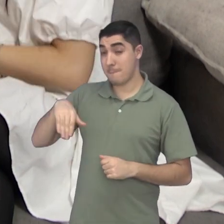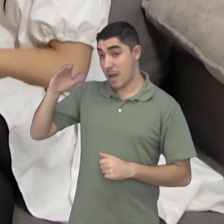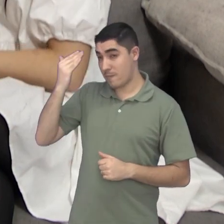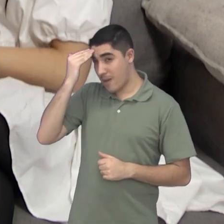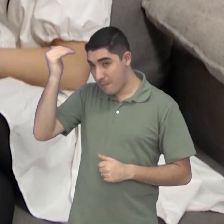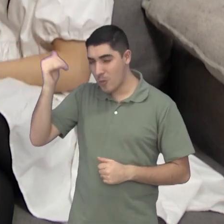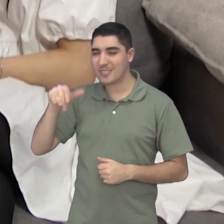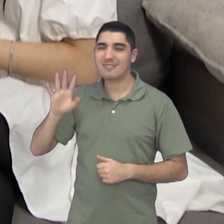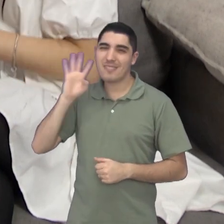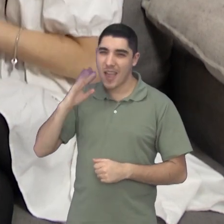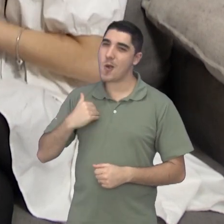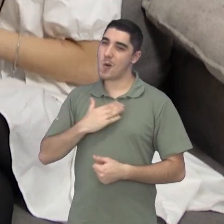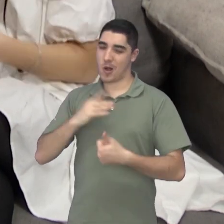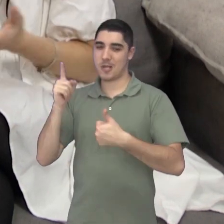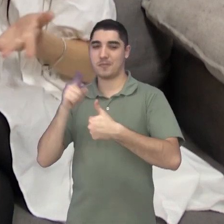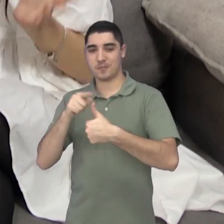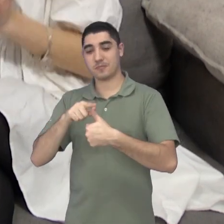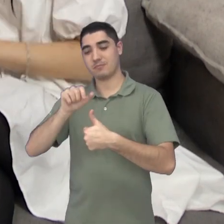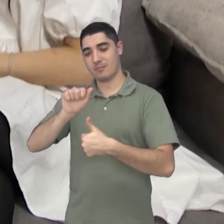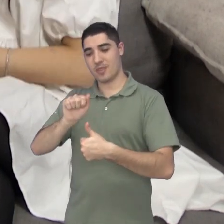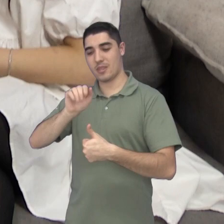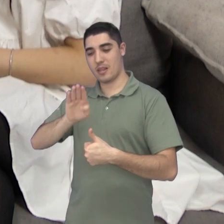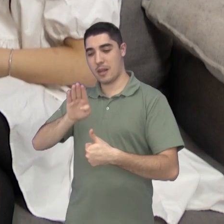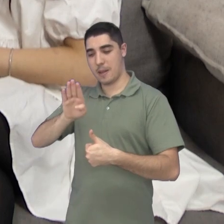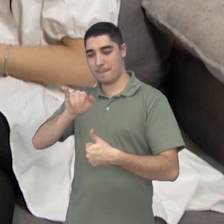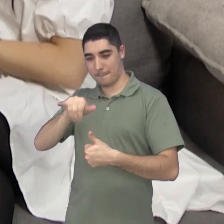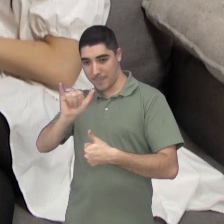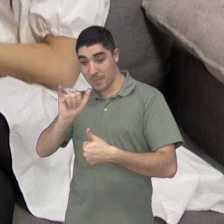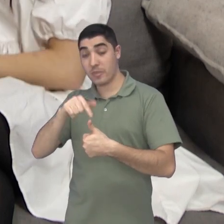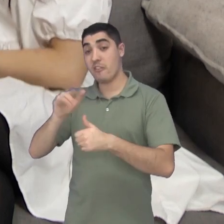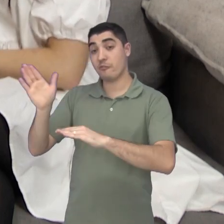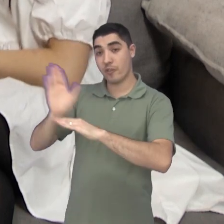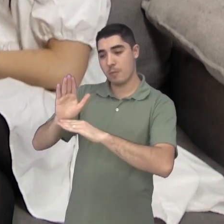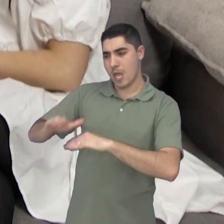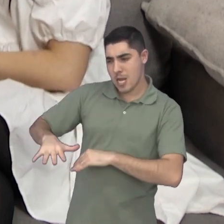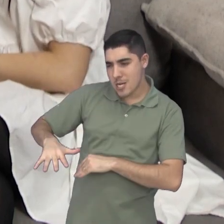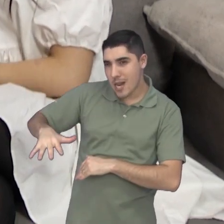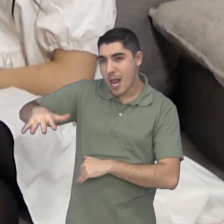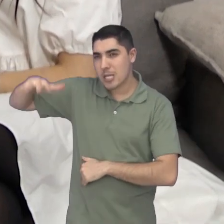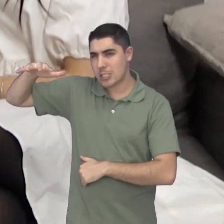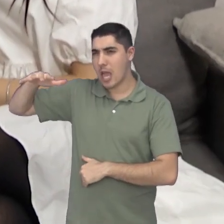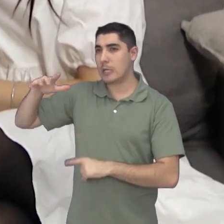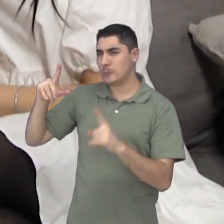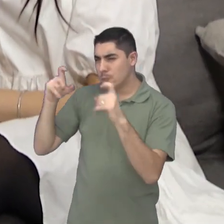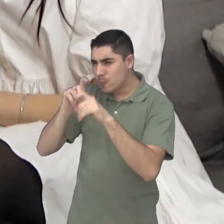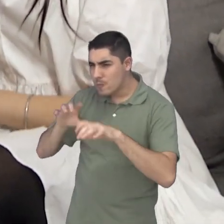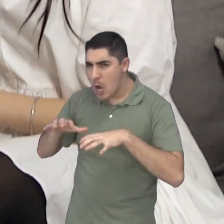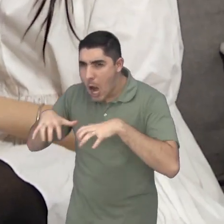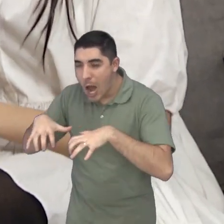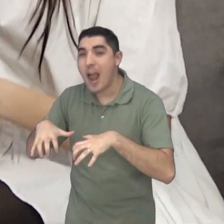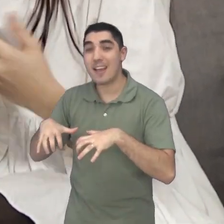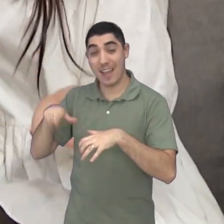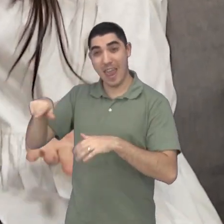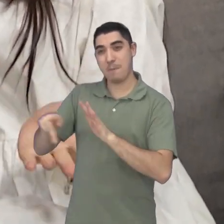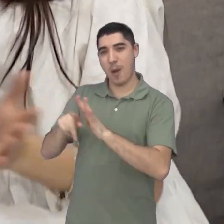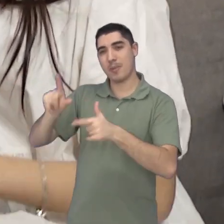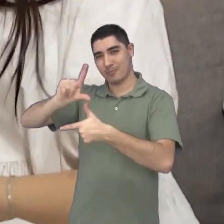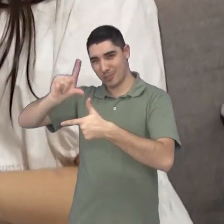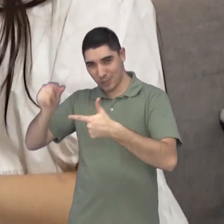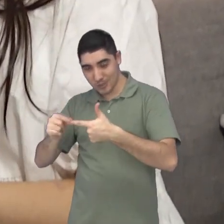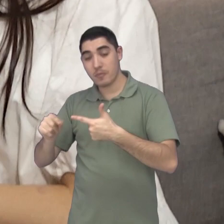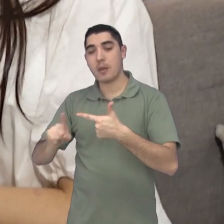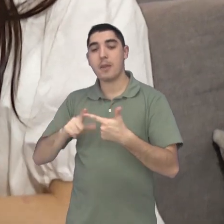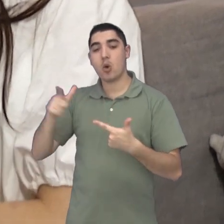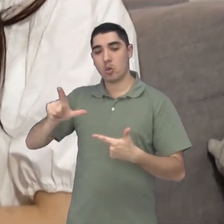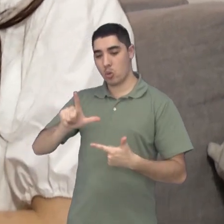legal também é a Abby, do filme Crescer é uma Fera, do Disney Plus. Eu também faço a Lunella,